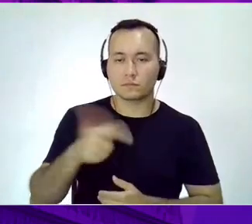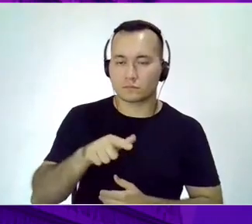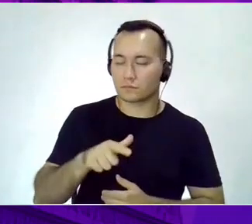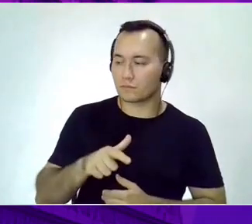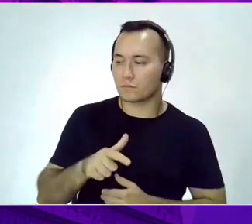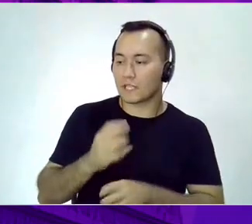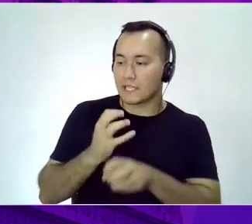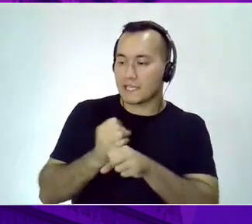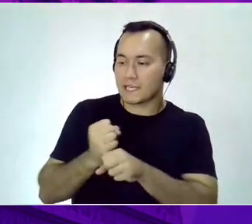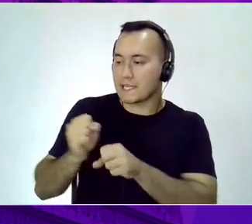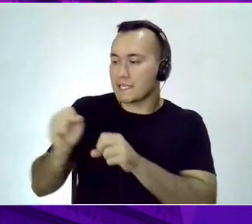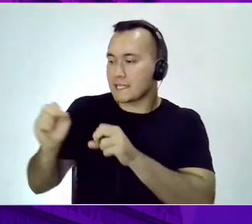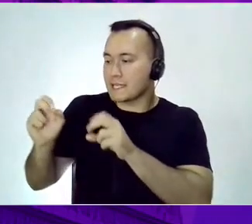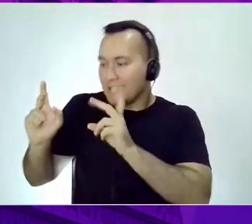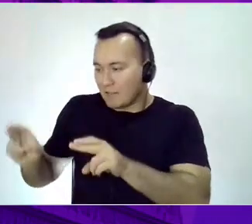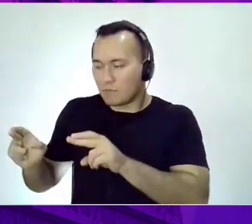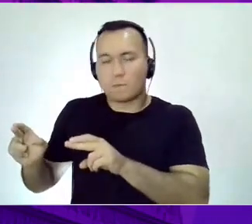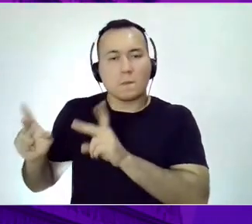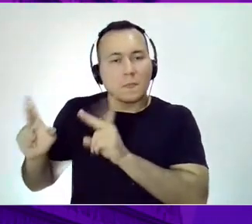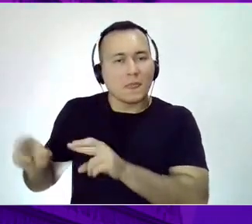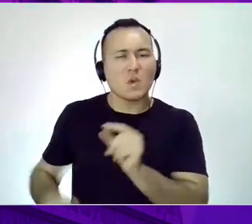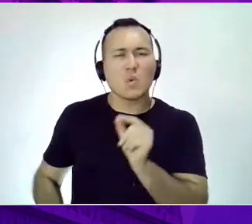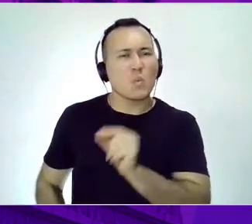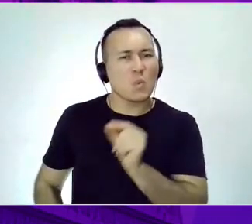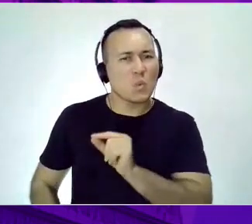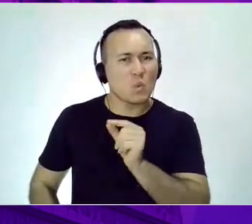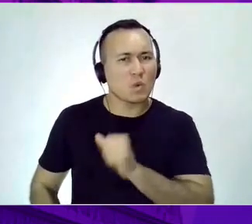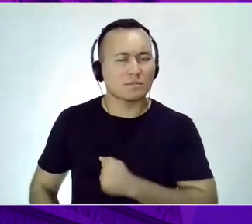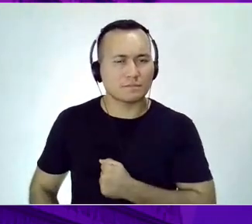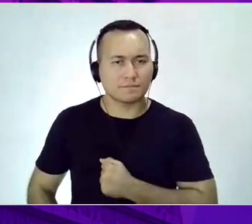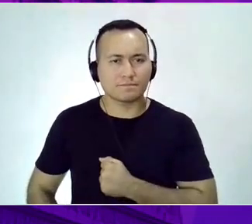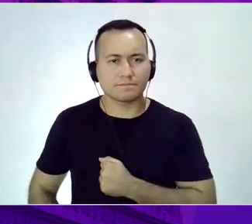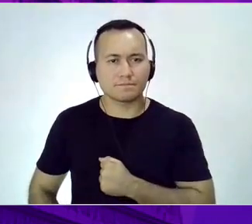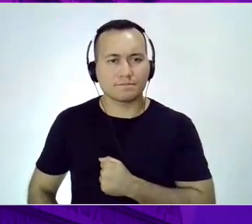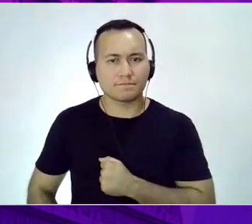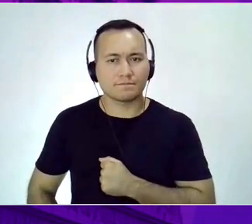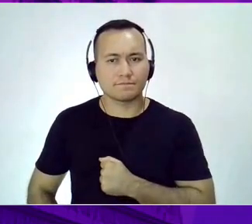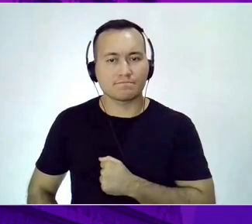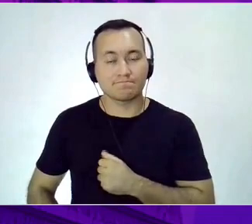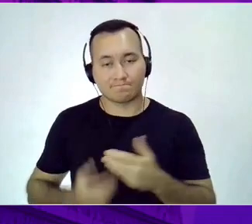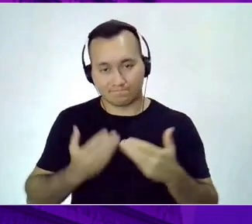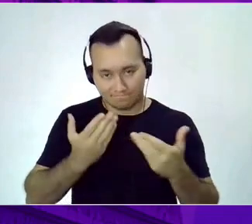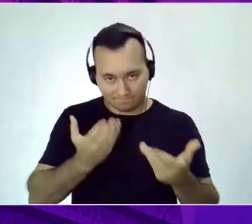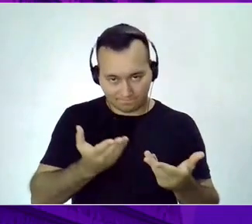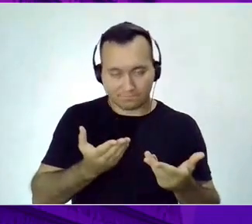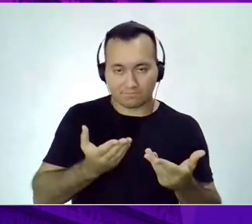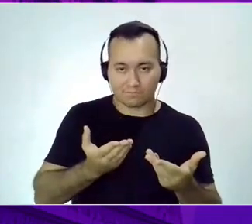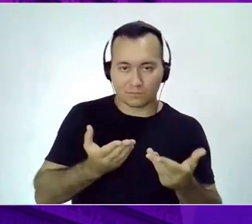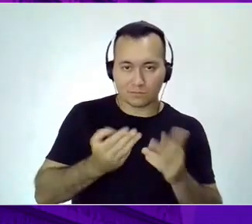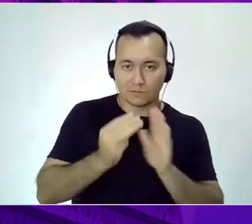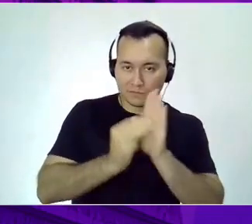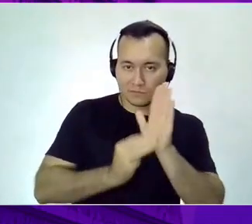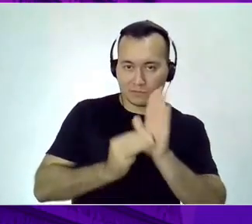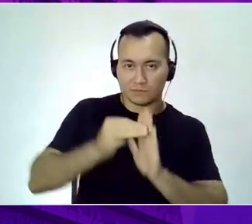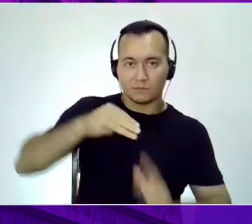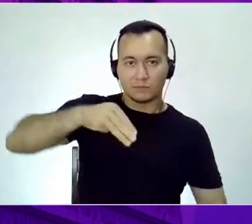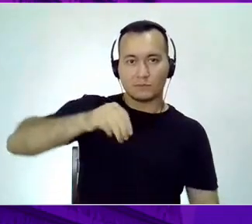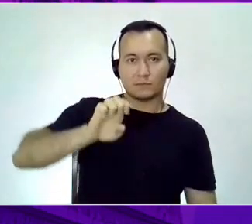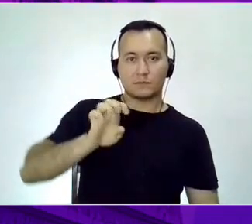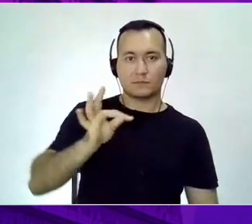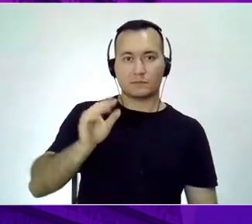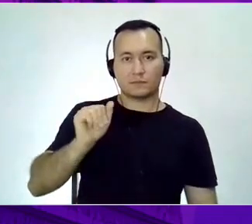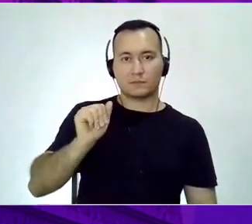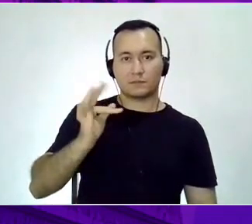relação metamórfica, desculpem, pode ser explorada e pode nos ajudar a validar